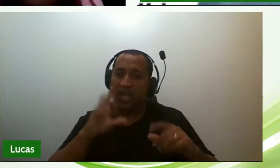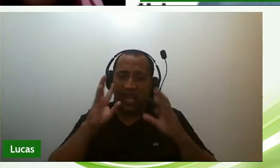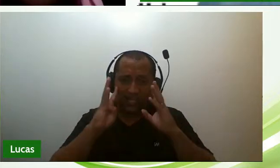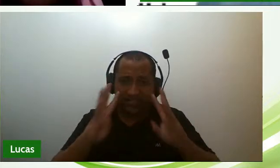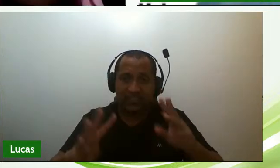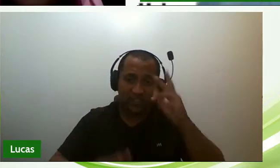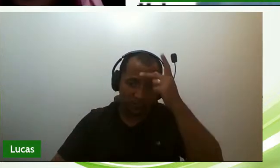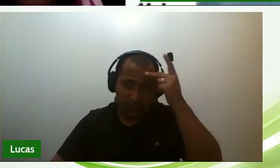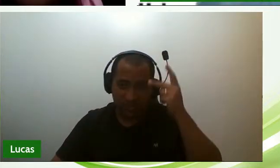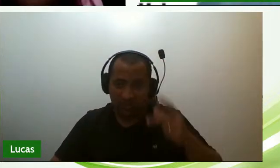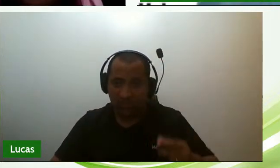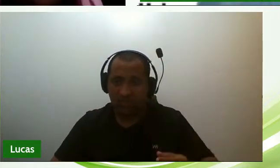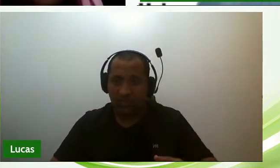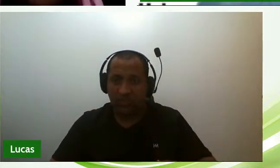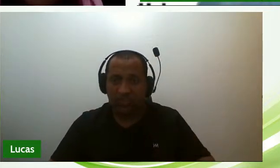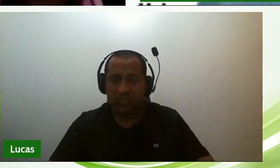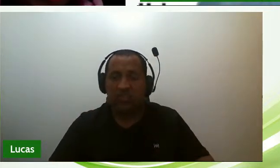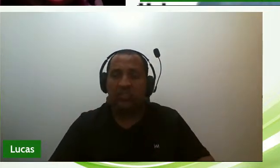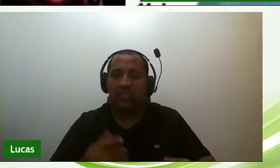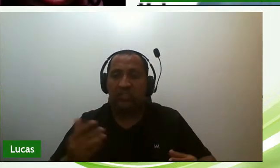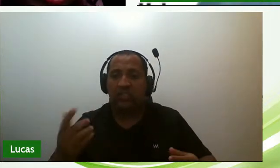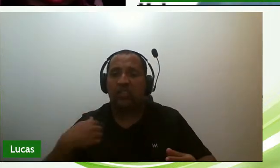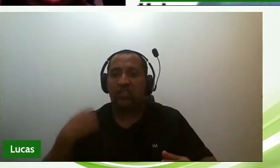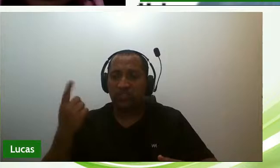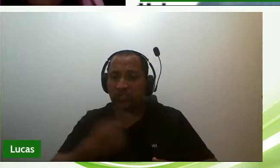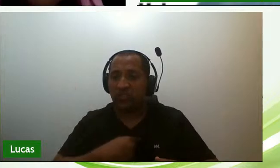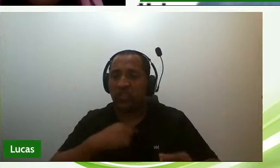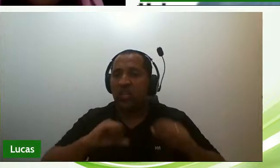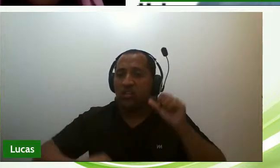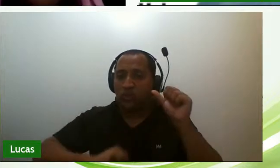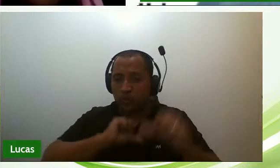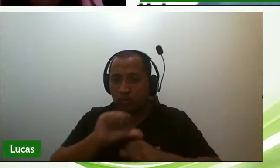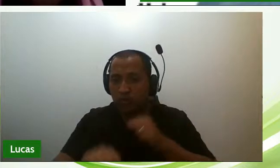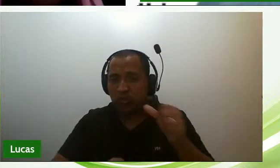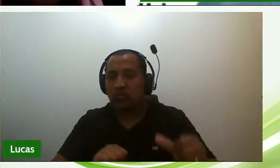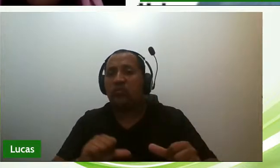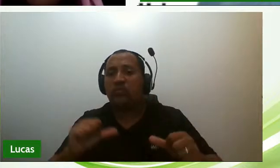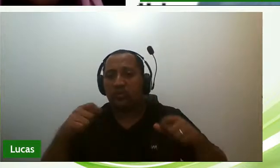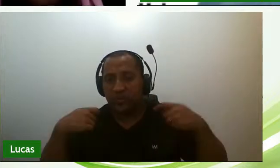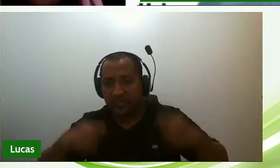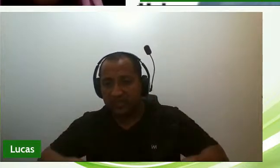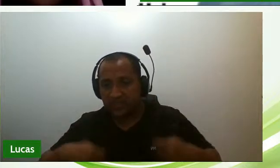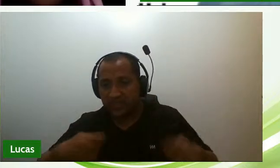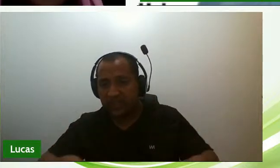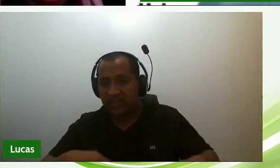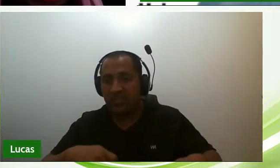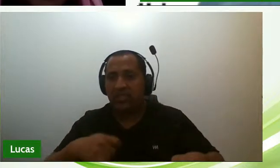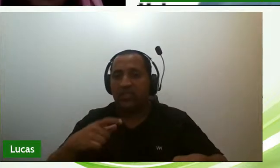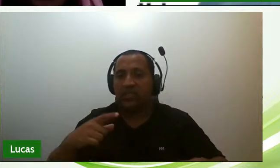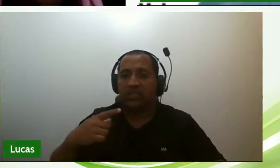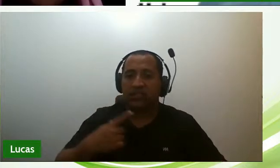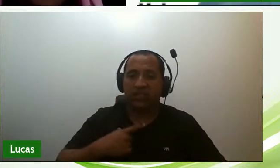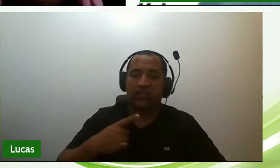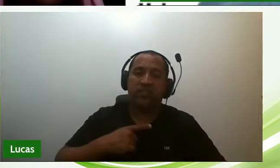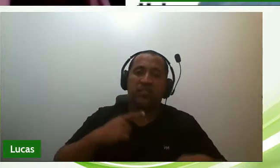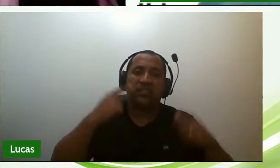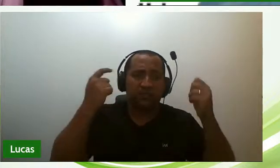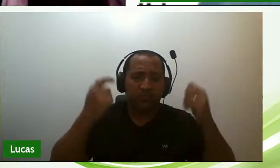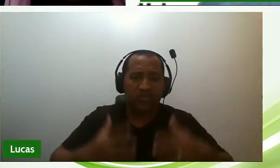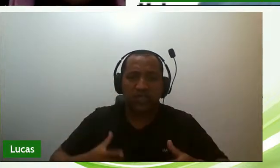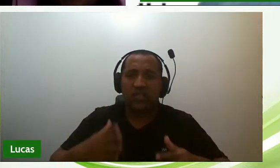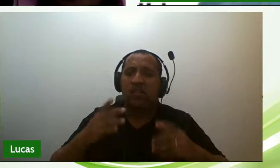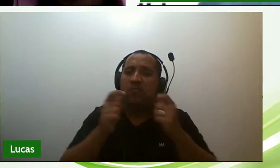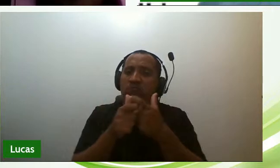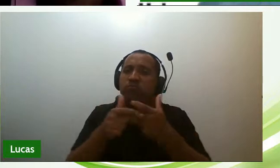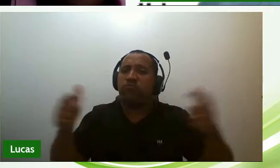A gente não consegue promover transformações se a gente não, tem a capacidade, amplia a capacidade